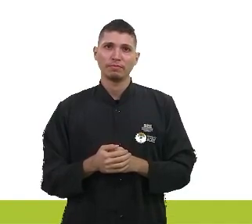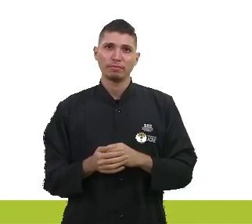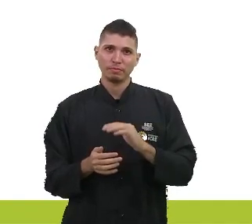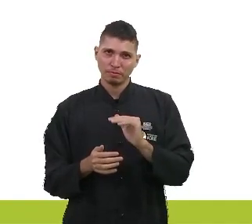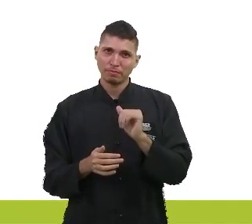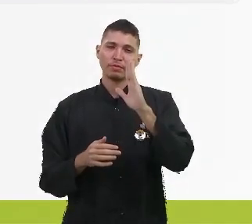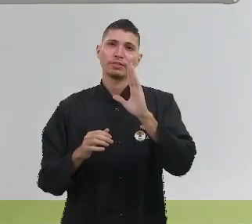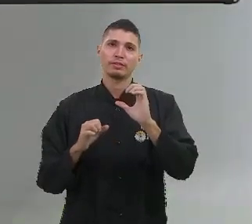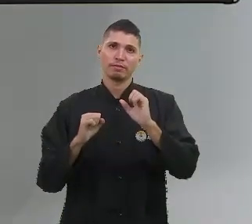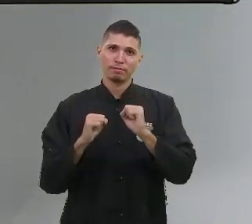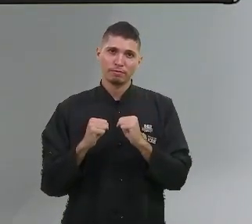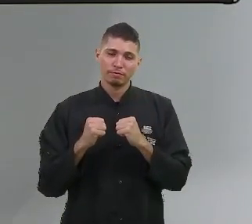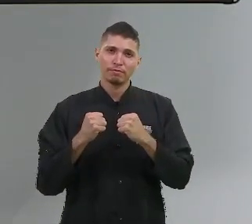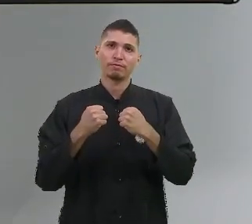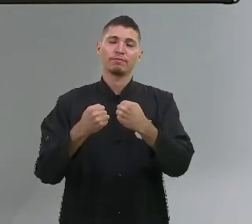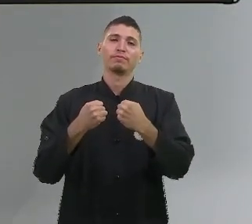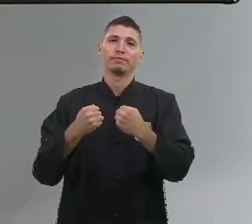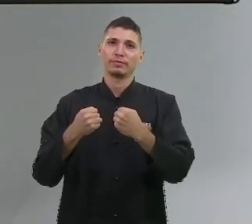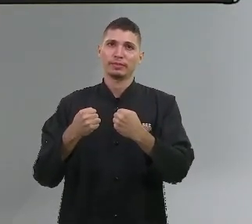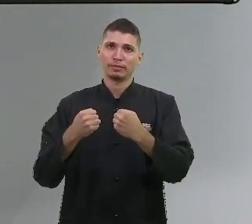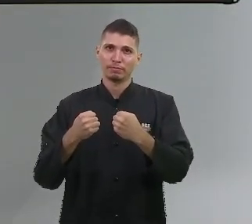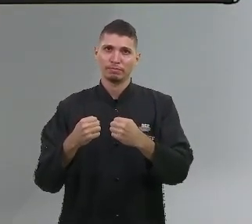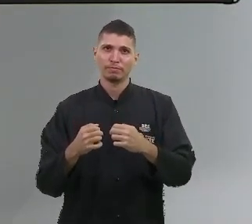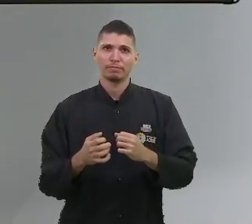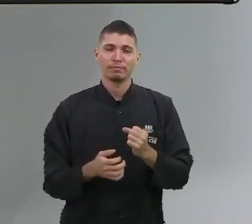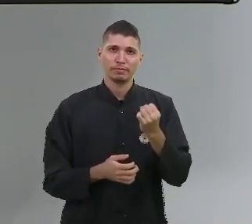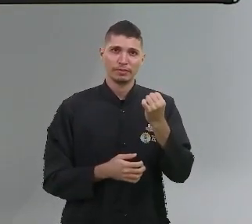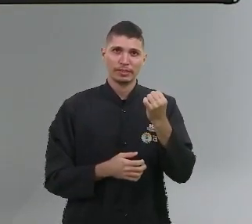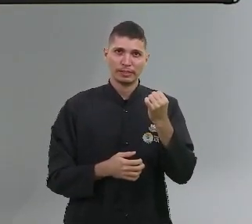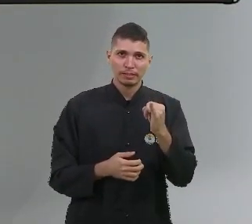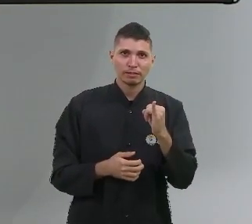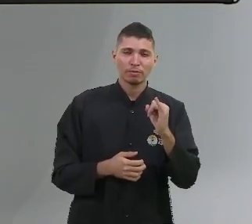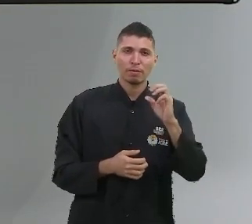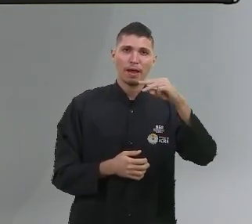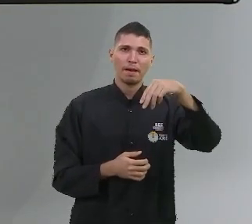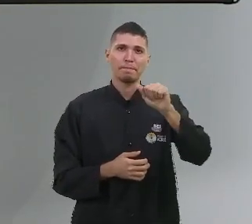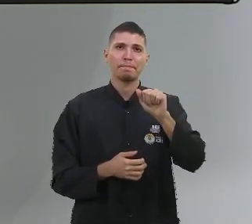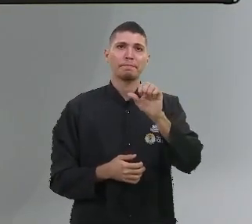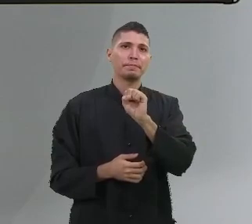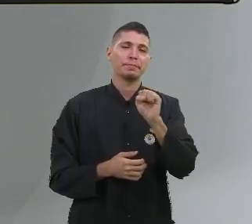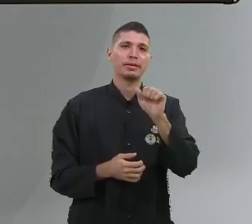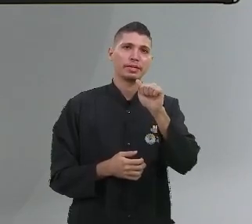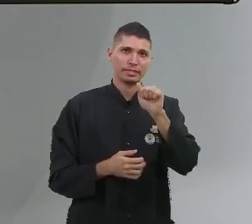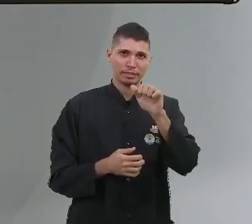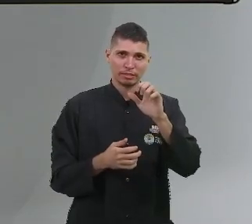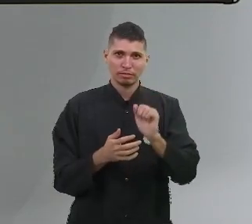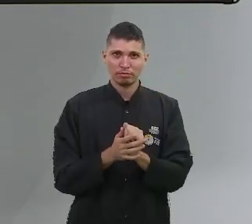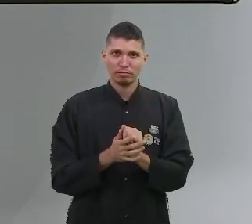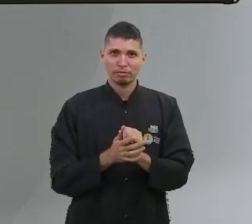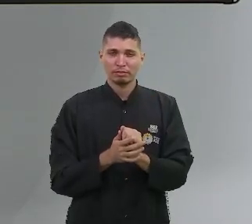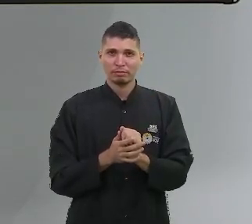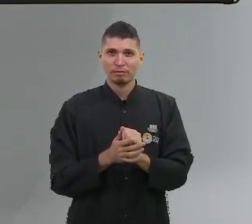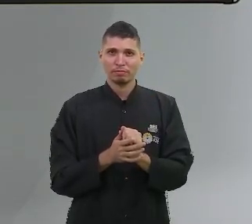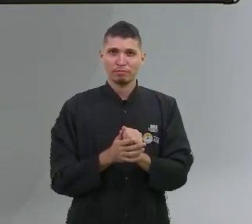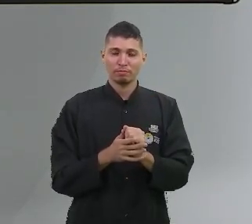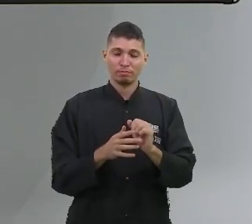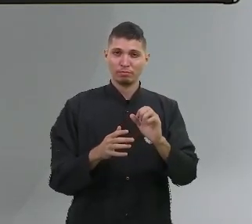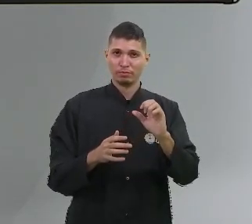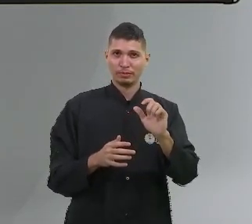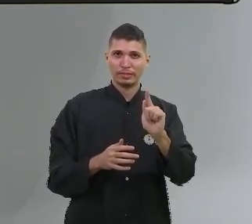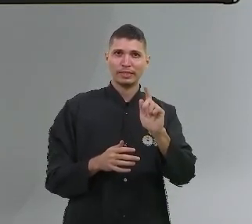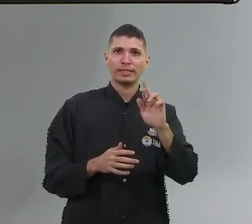elas são proporcionais, né? Se eu tenho uma massa muito grande, maior vai ser a força que eu tenho que aplicar